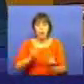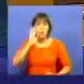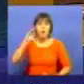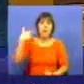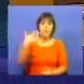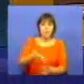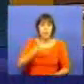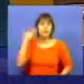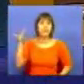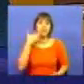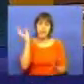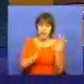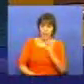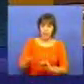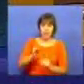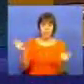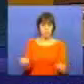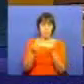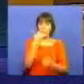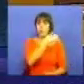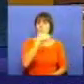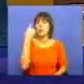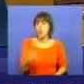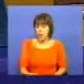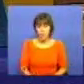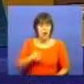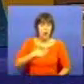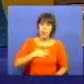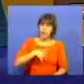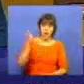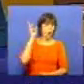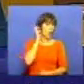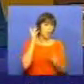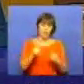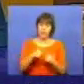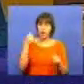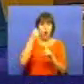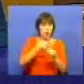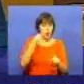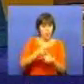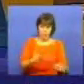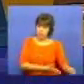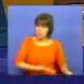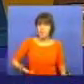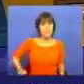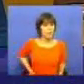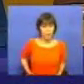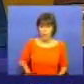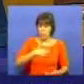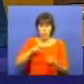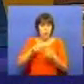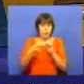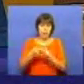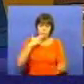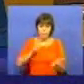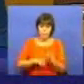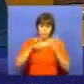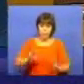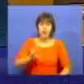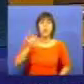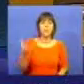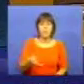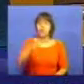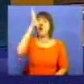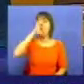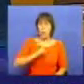futura demagogia eleitoral em 2009. Não quer ouvir-te falar de combate ao desemprego, dos problemas reais do país,